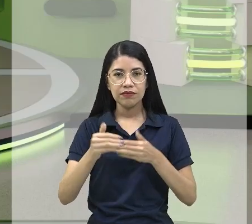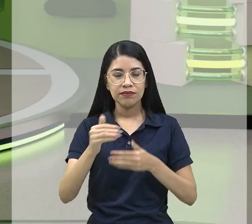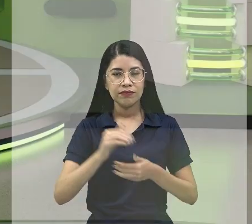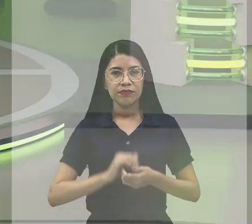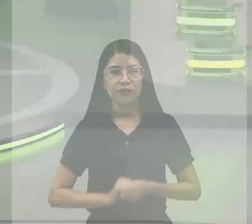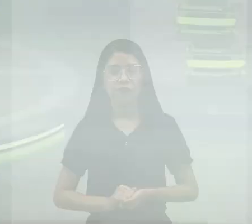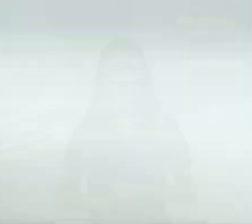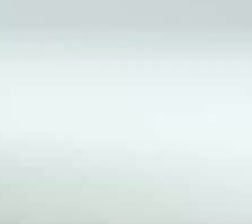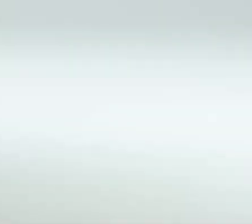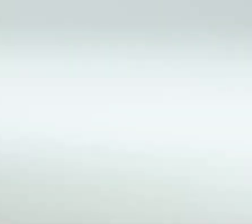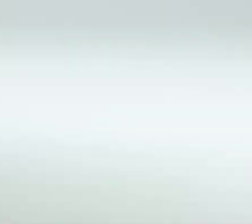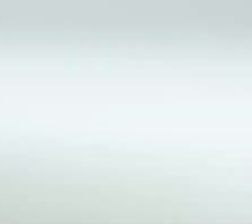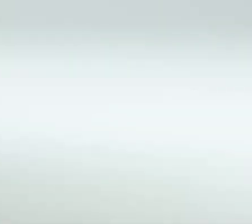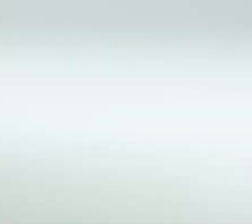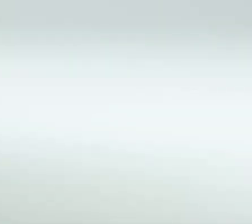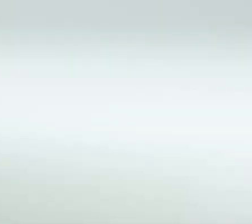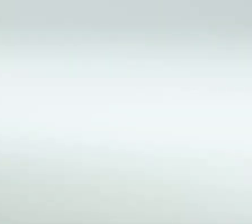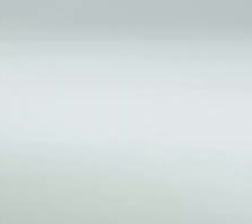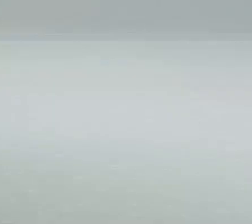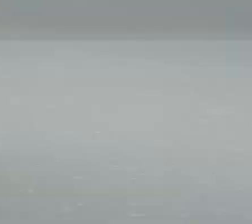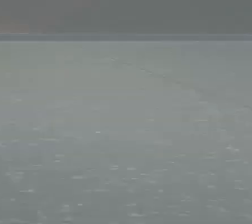lá.